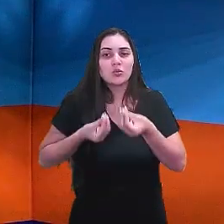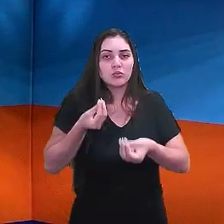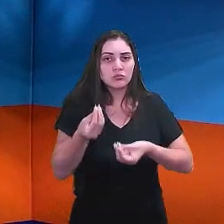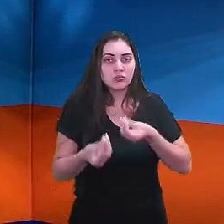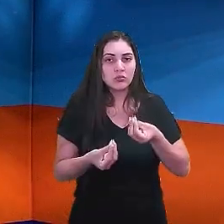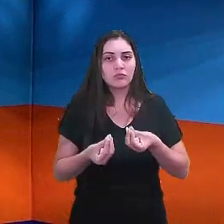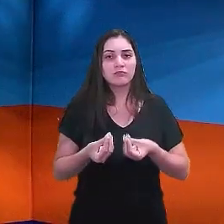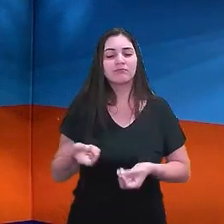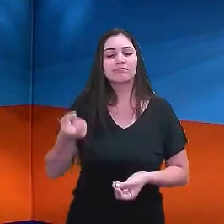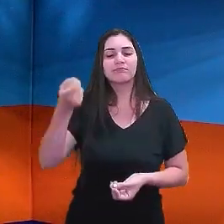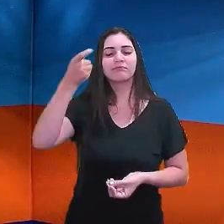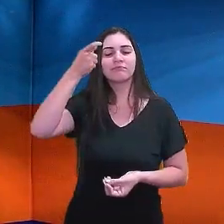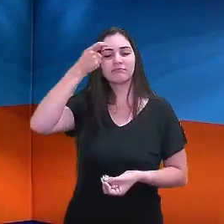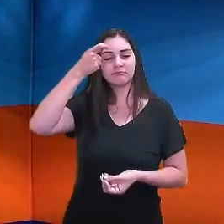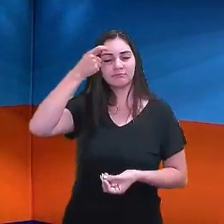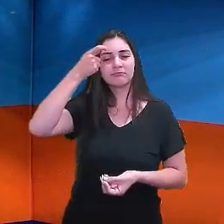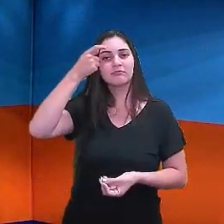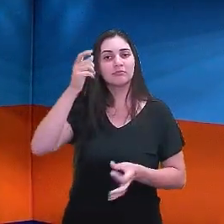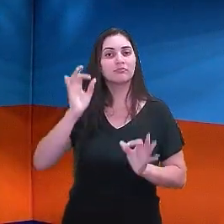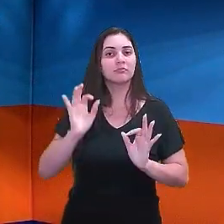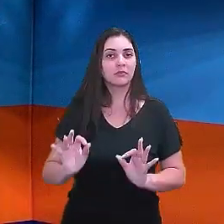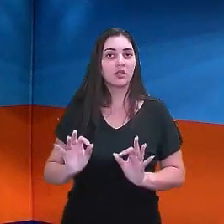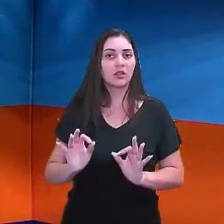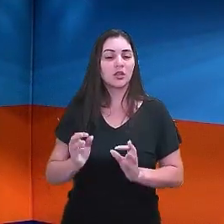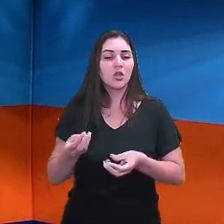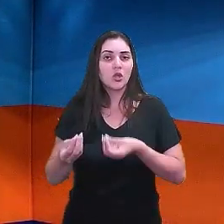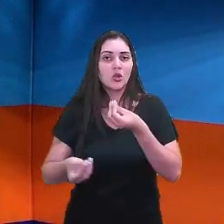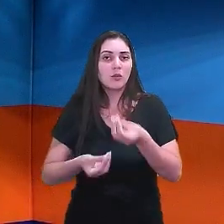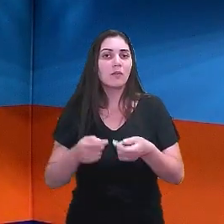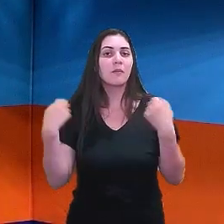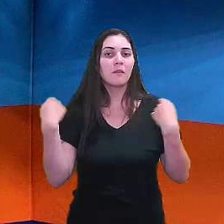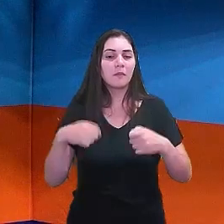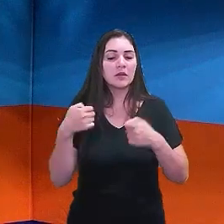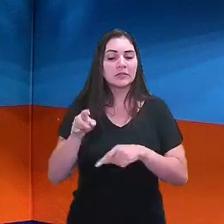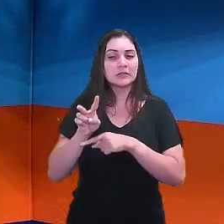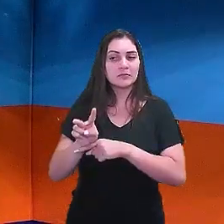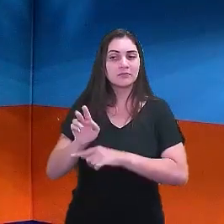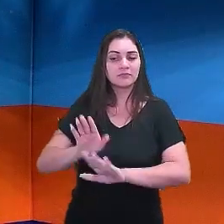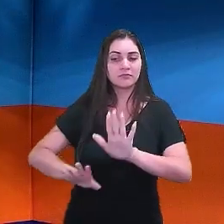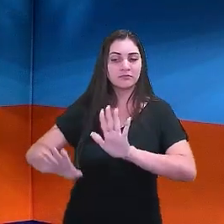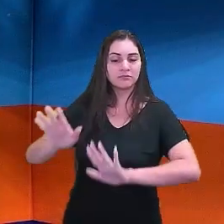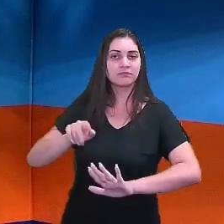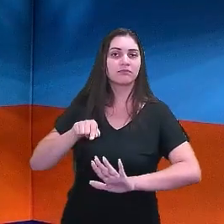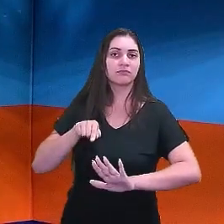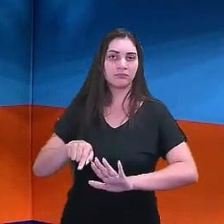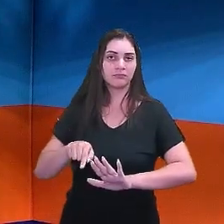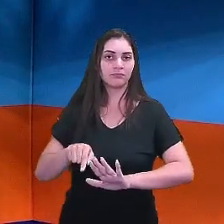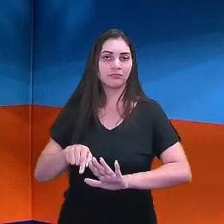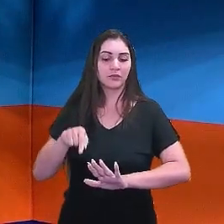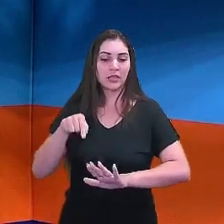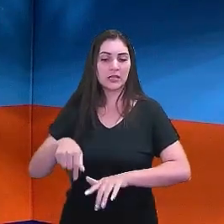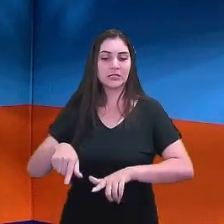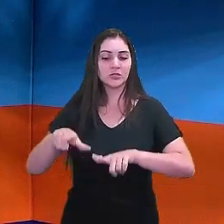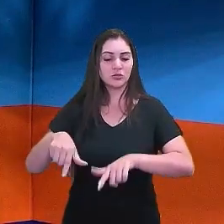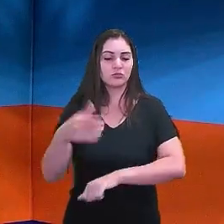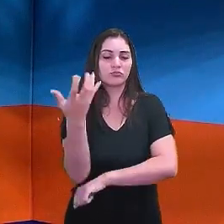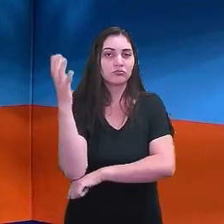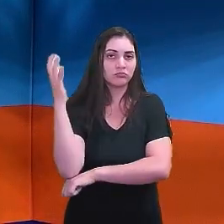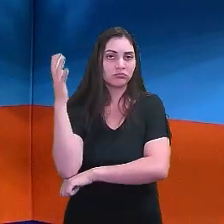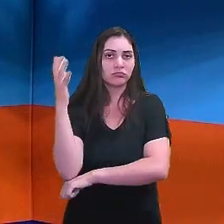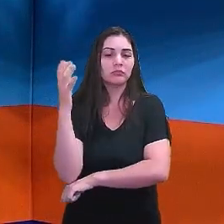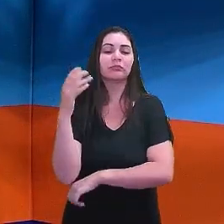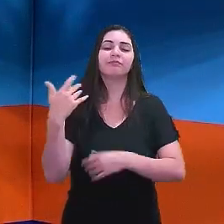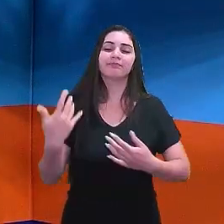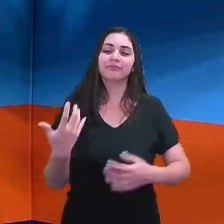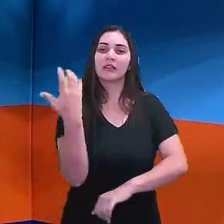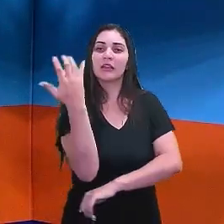né, consciente, de uma forma que também precise preservar e conservar aquele meio ambiente. Então a